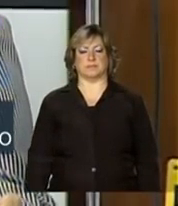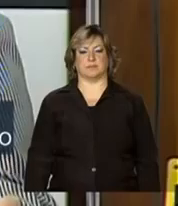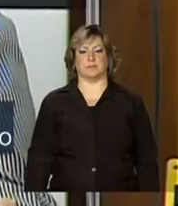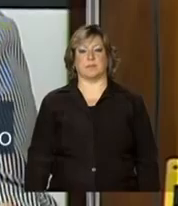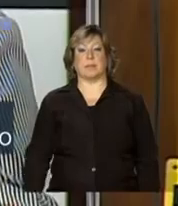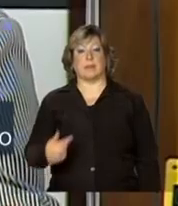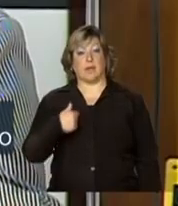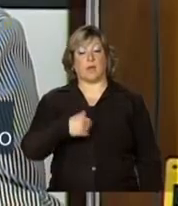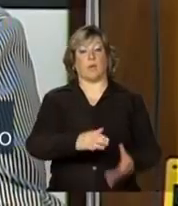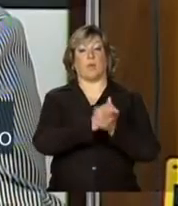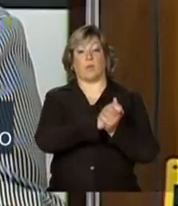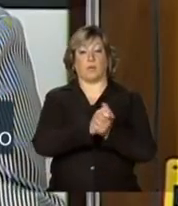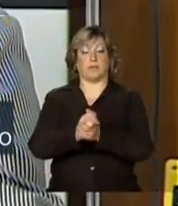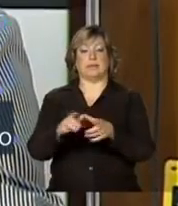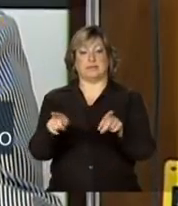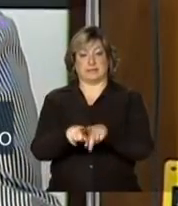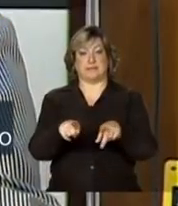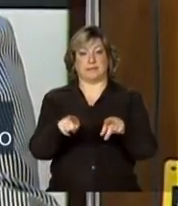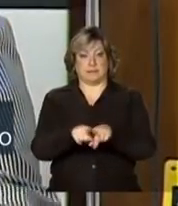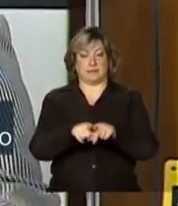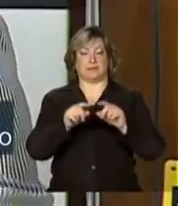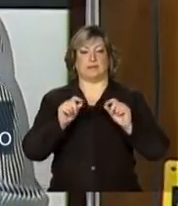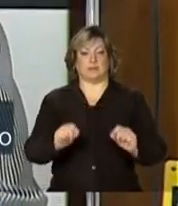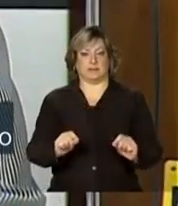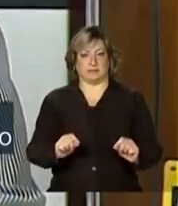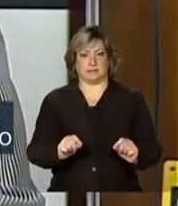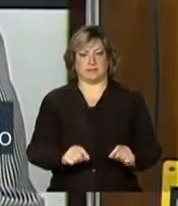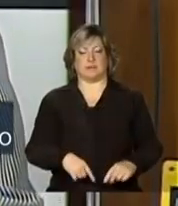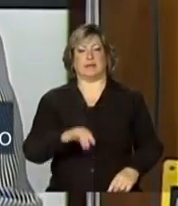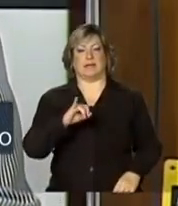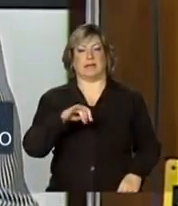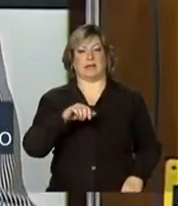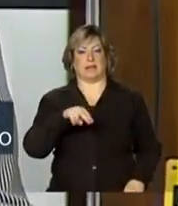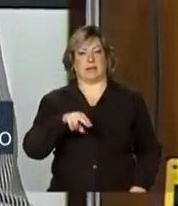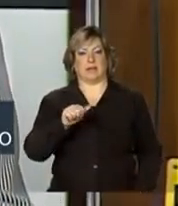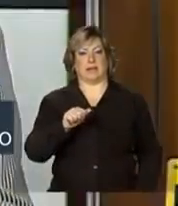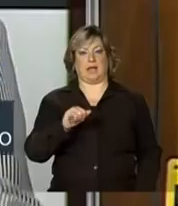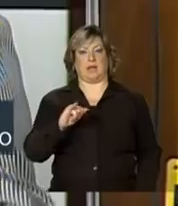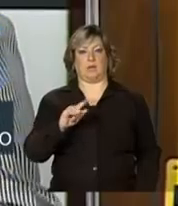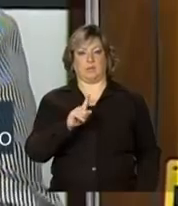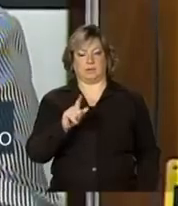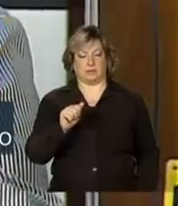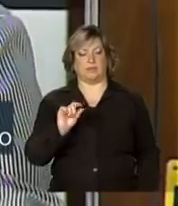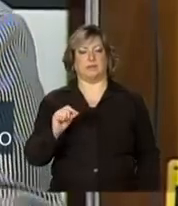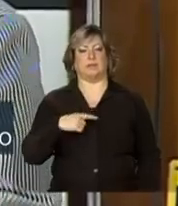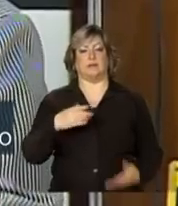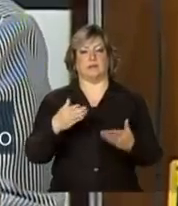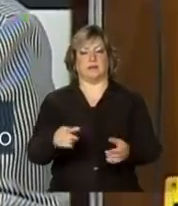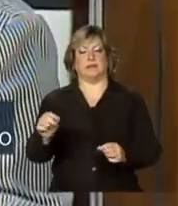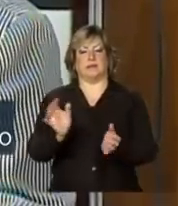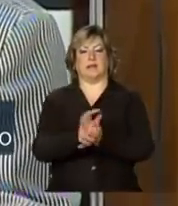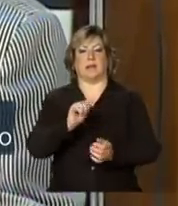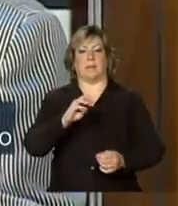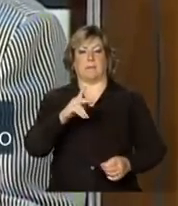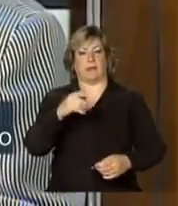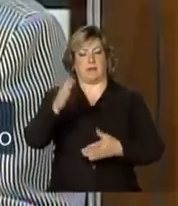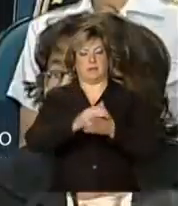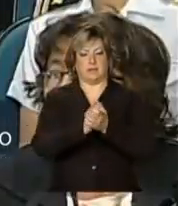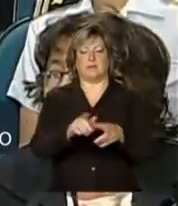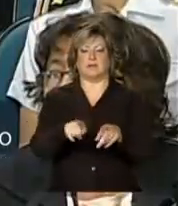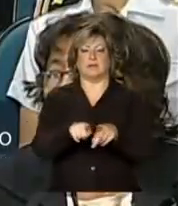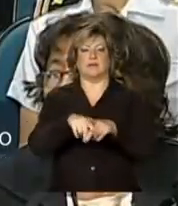Eu cumprimento também a senhora Inaísa Rosário, secretária da Mulher do Estado do Amapá, a Rosimeire Correia,